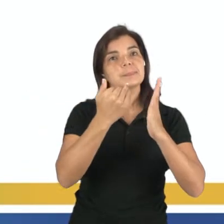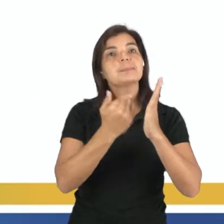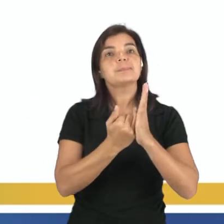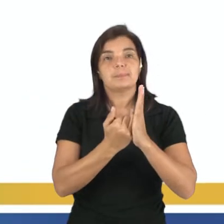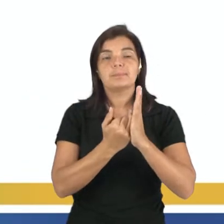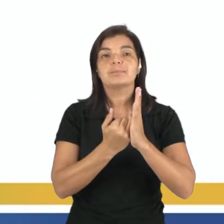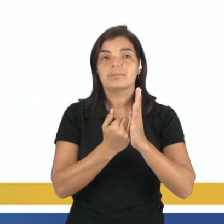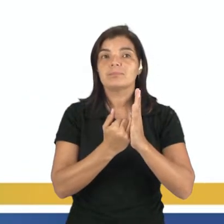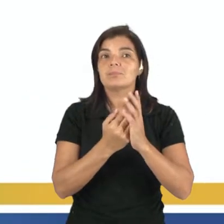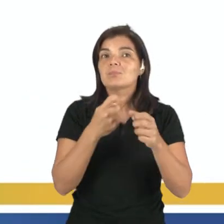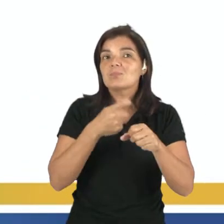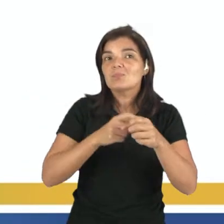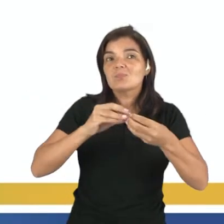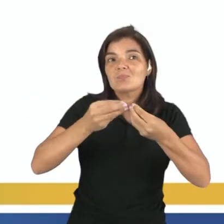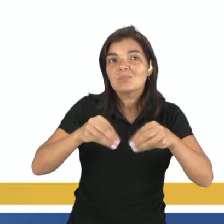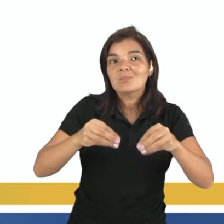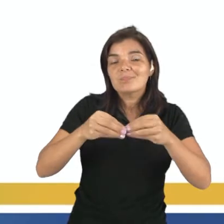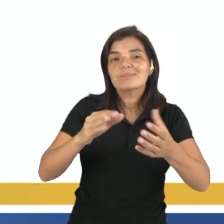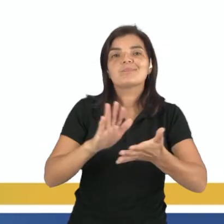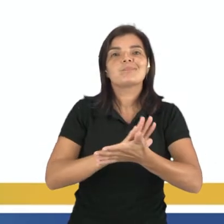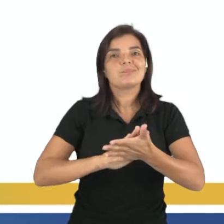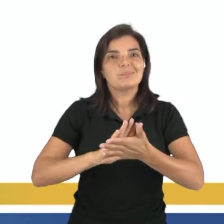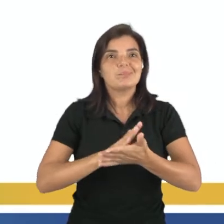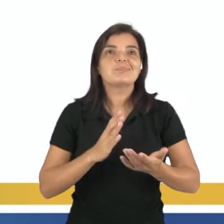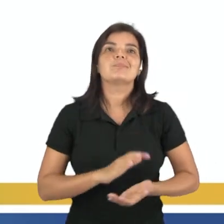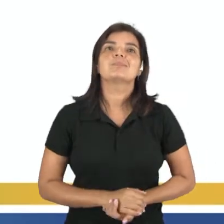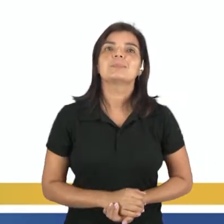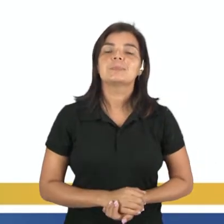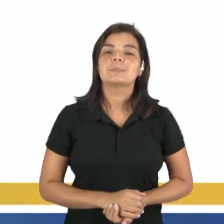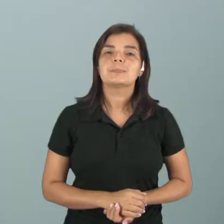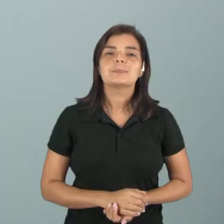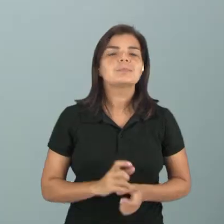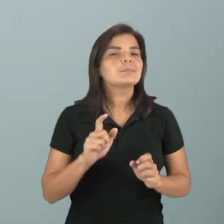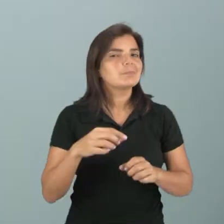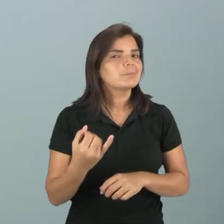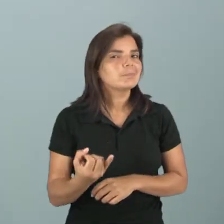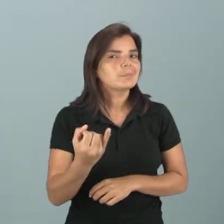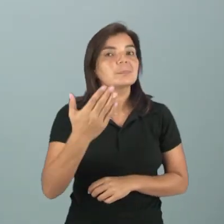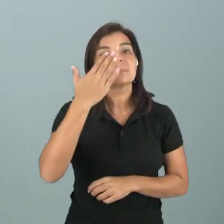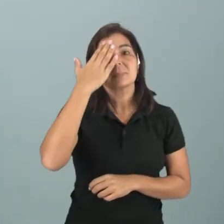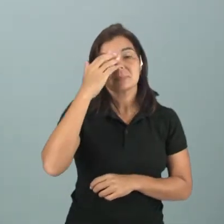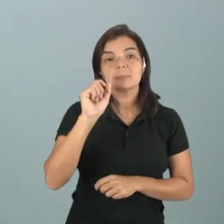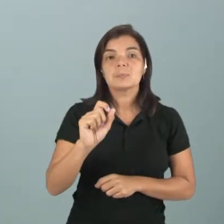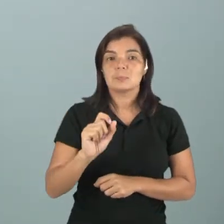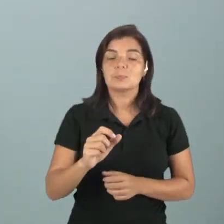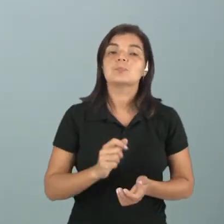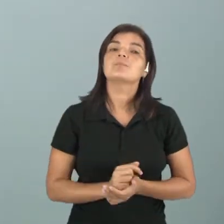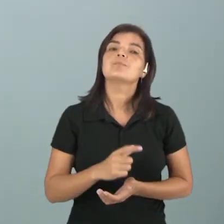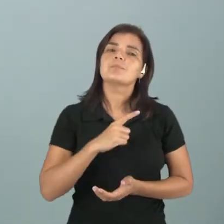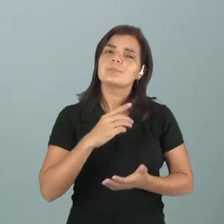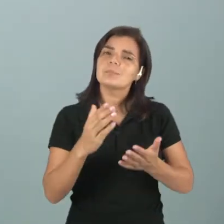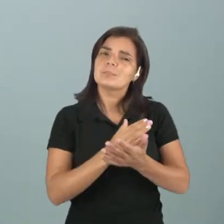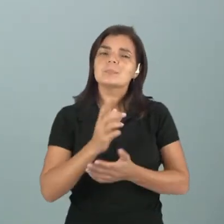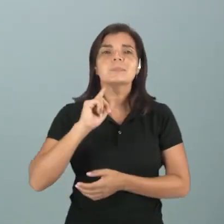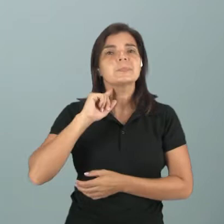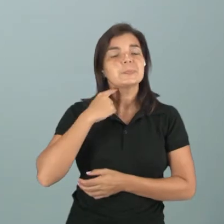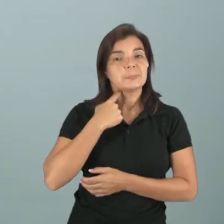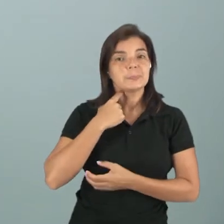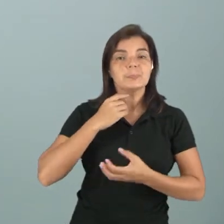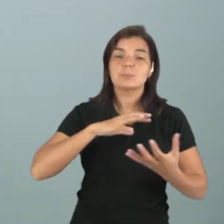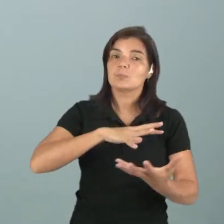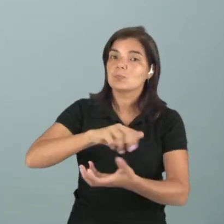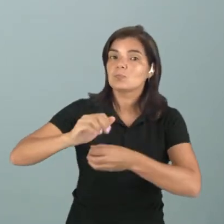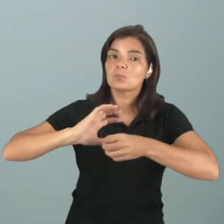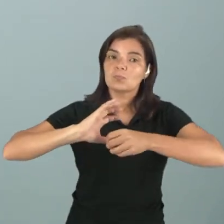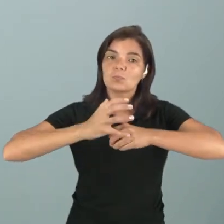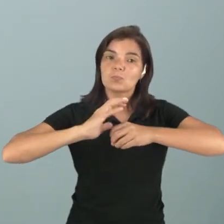que também vão acabar prejudicando de alguma forma. O que mais que é importante a gente saber? Que nós temos alguns poluentes